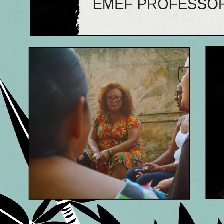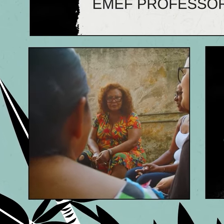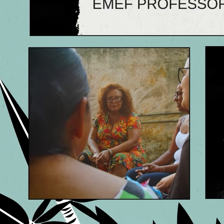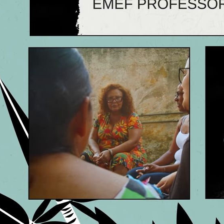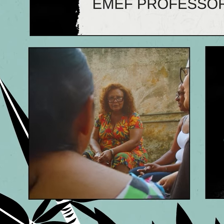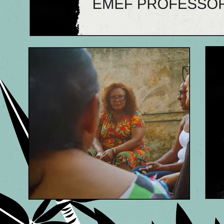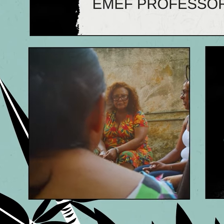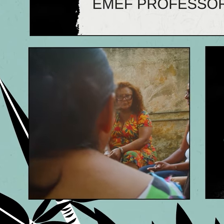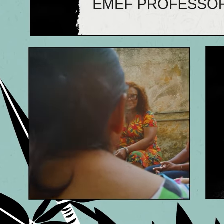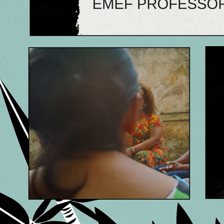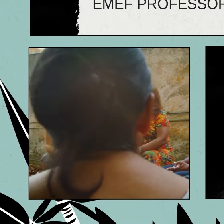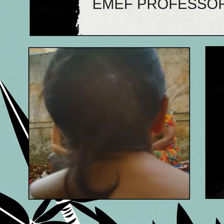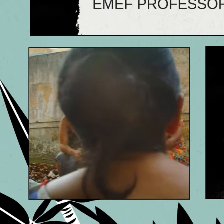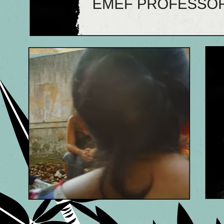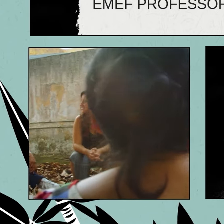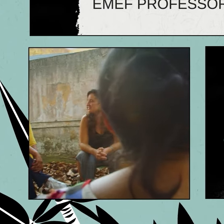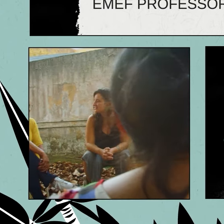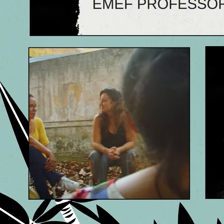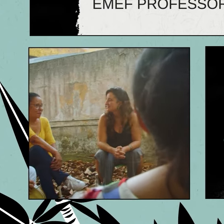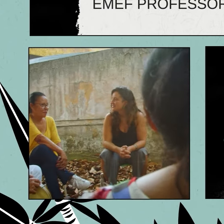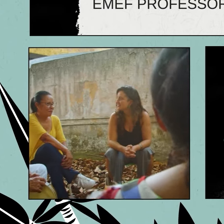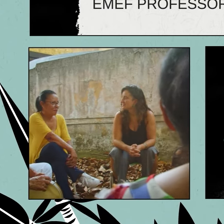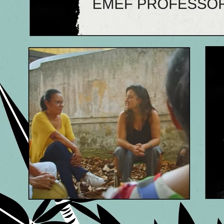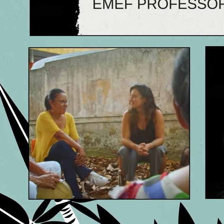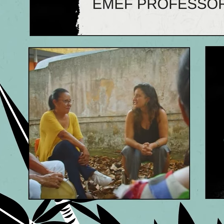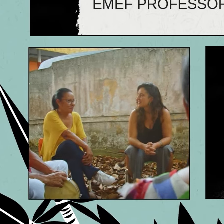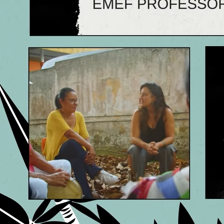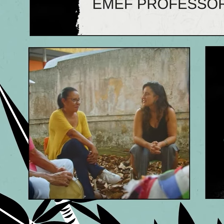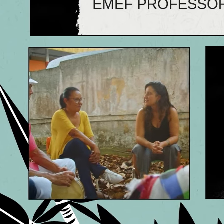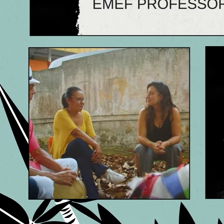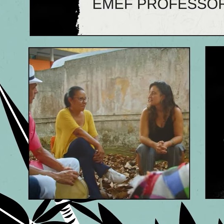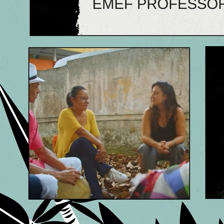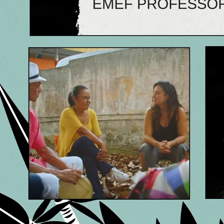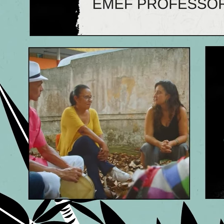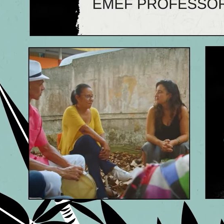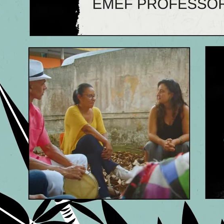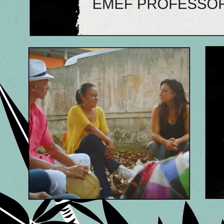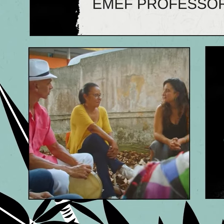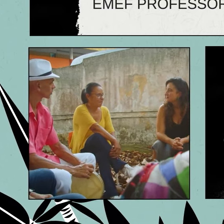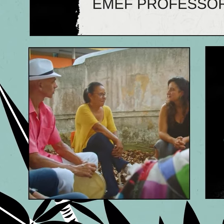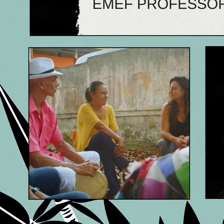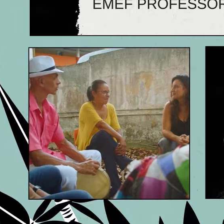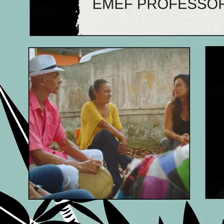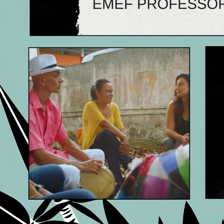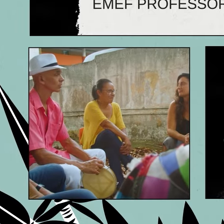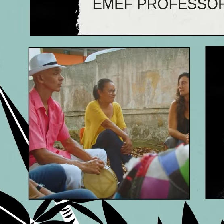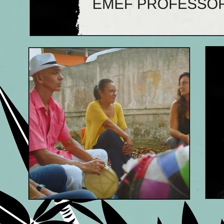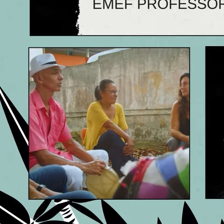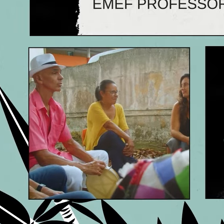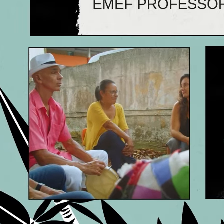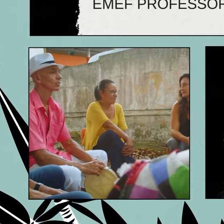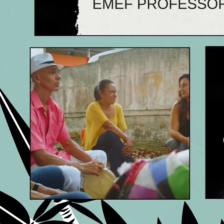São Caetano do Sul, São Paulo. No detalhe, ao lado das cartelas de texto, pessoas conversam em roda.